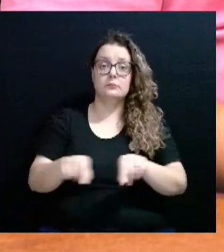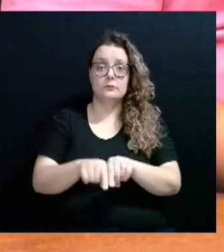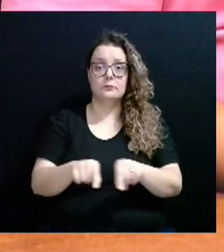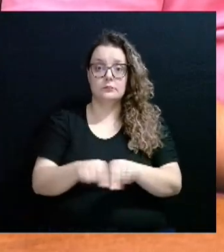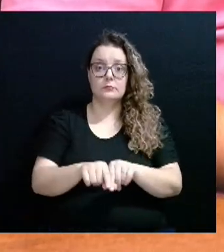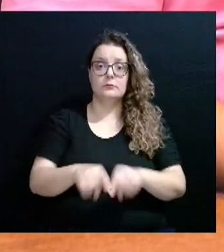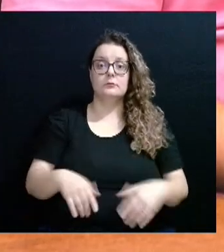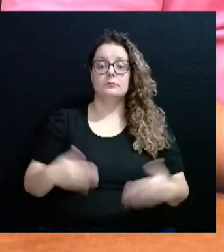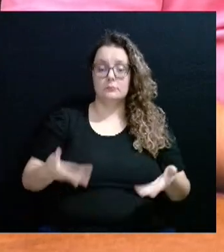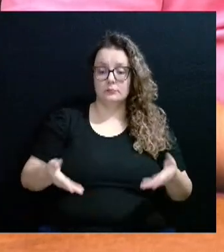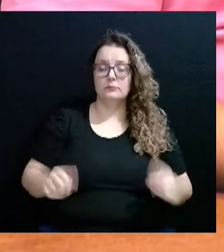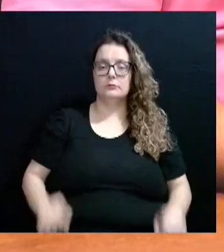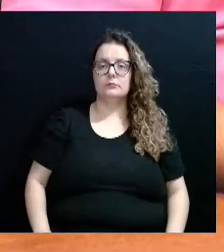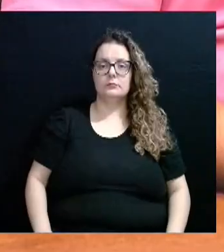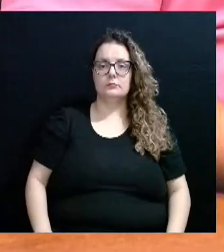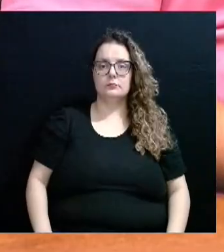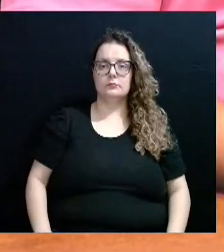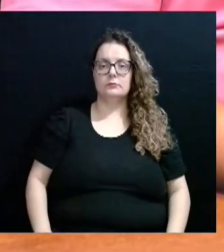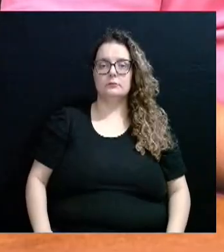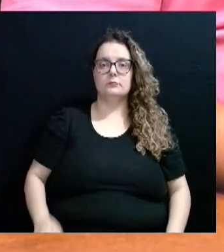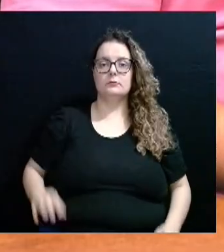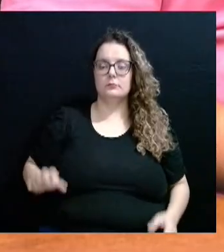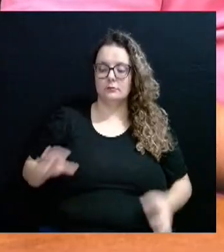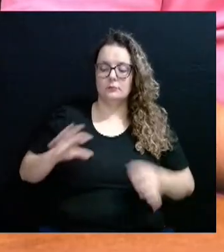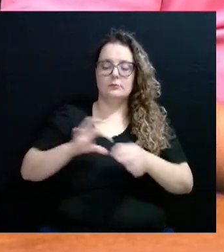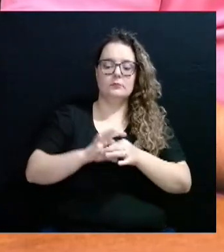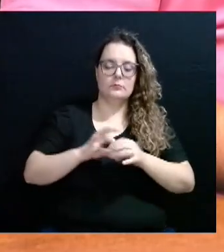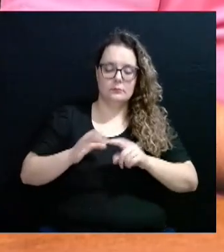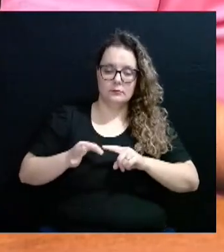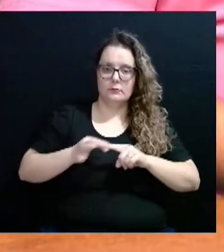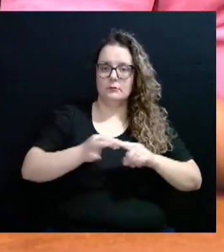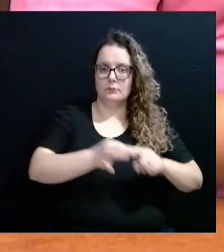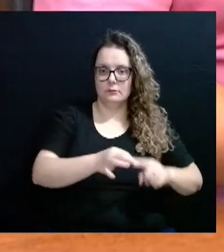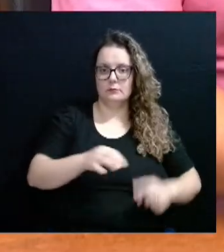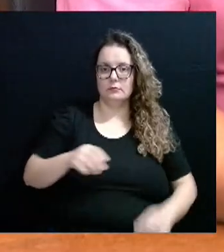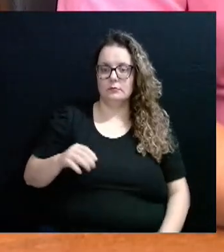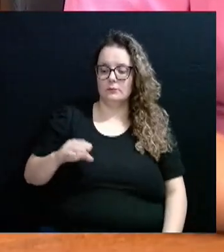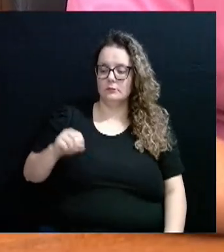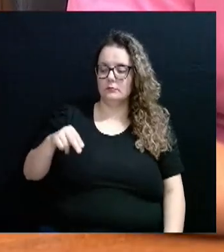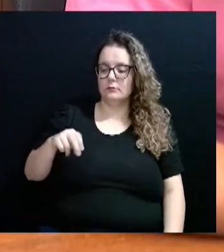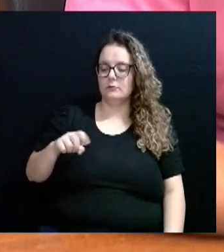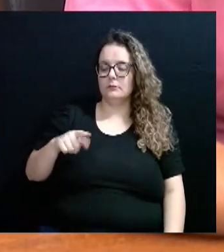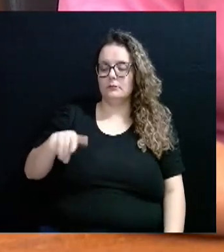que chama Conexões Periféricas. E esse projeto,